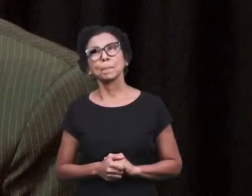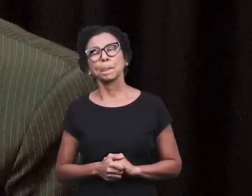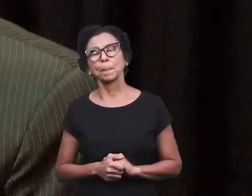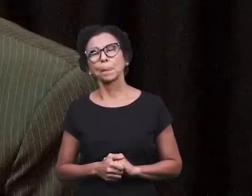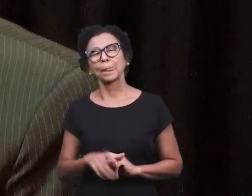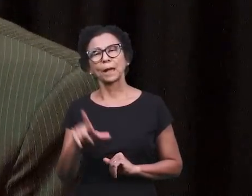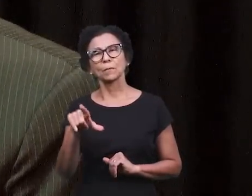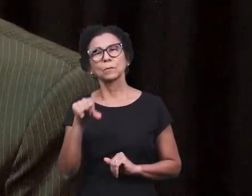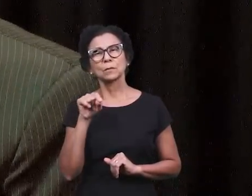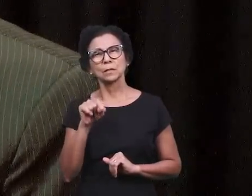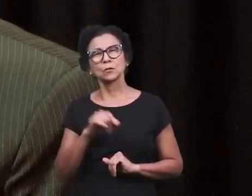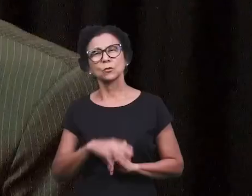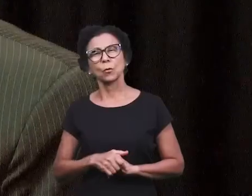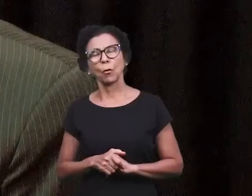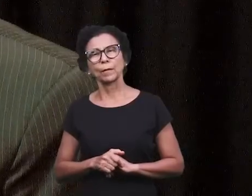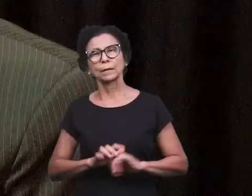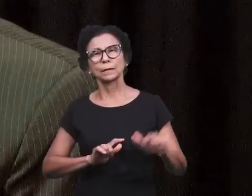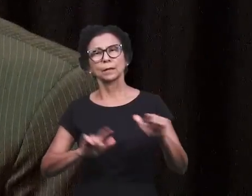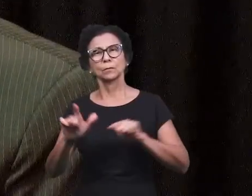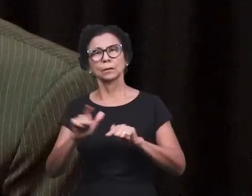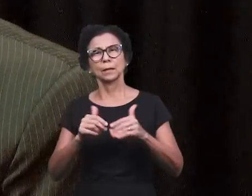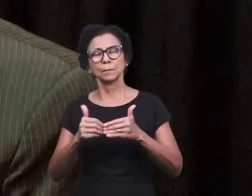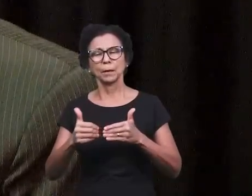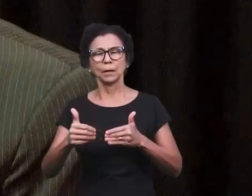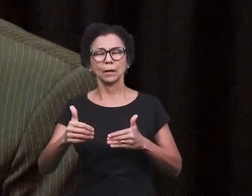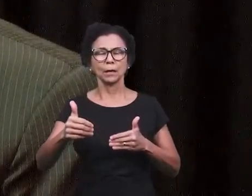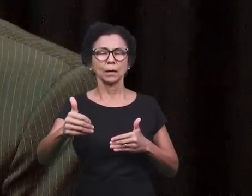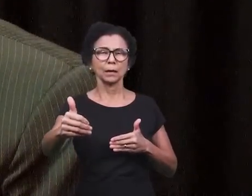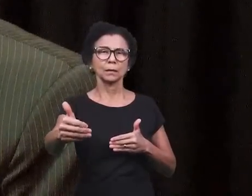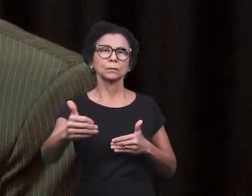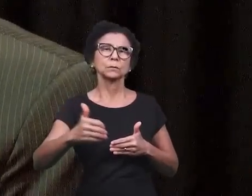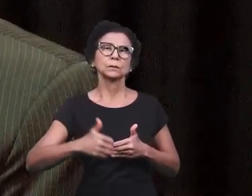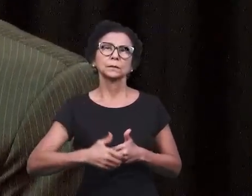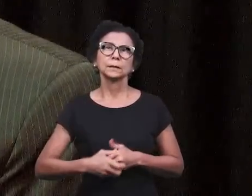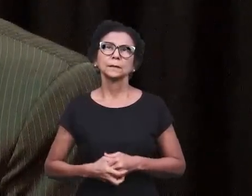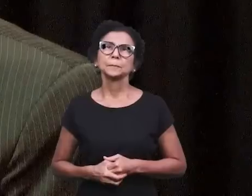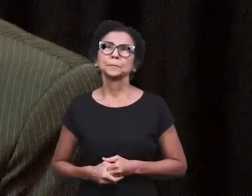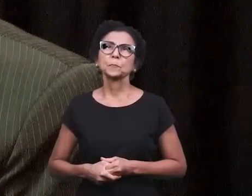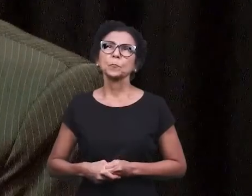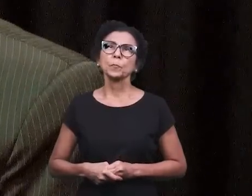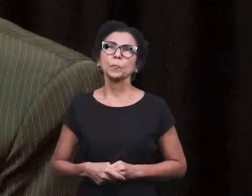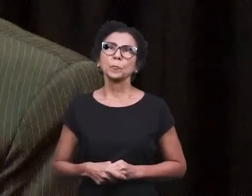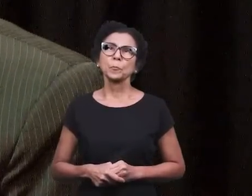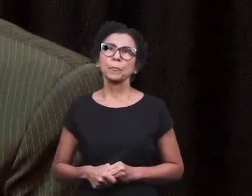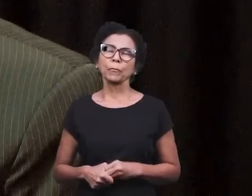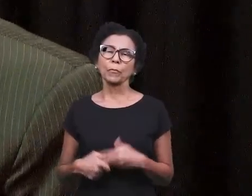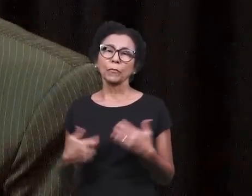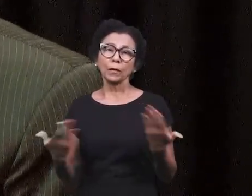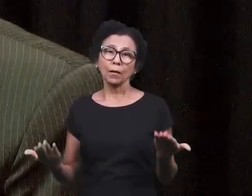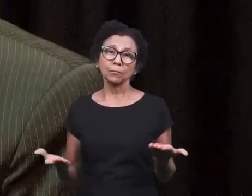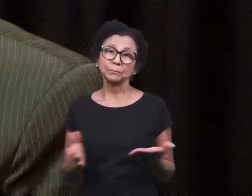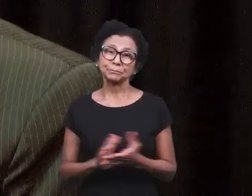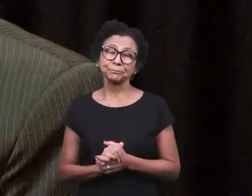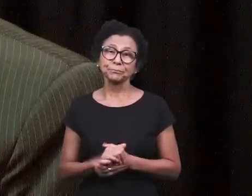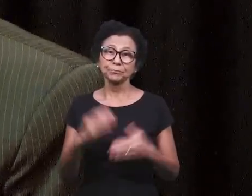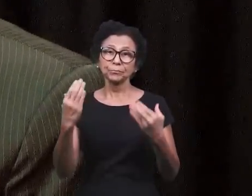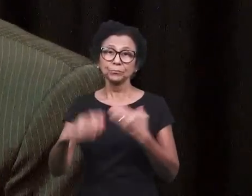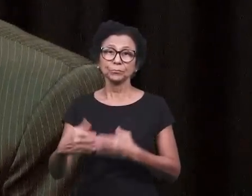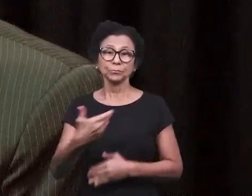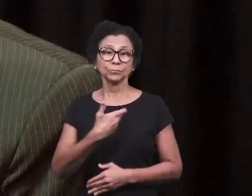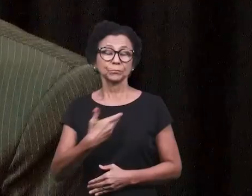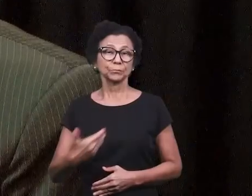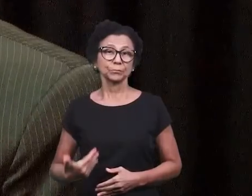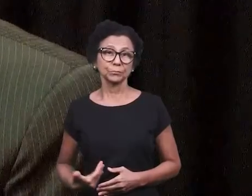A carreira profissional, ela nos traz várias oportunidades na vida. O serviço público é servir ao público, é uma